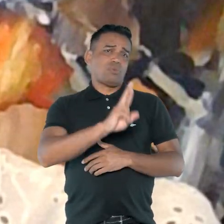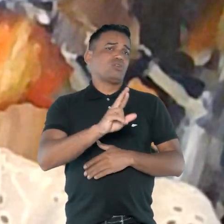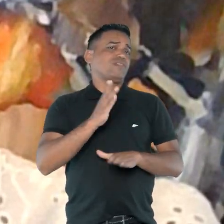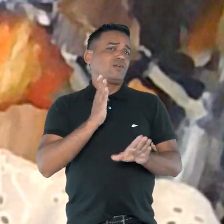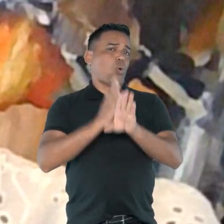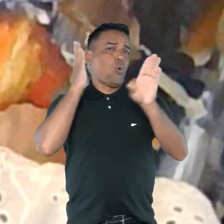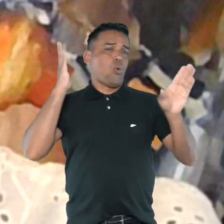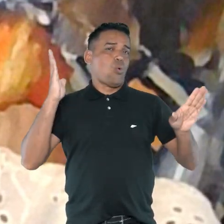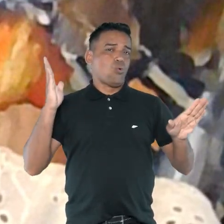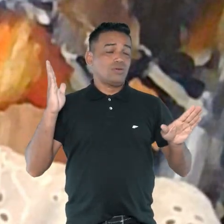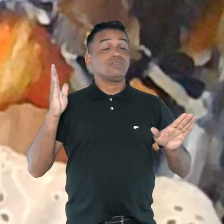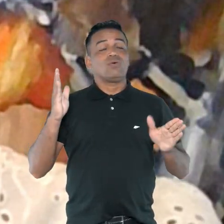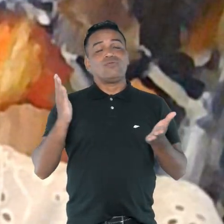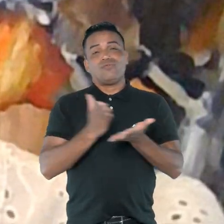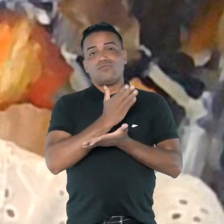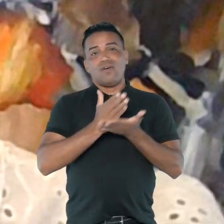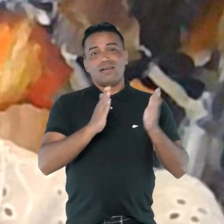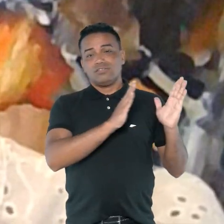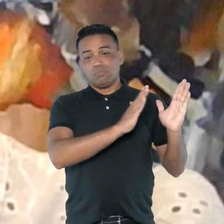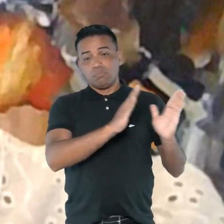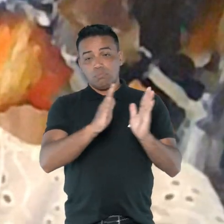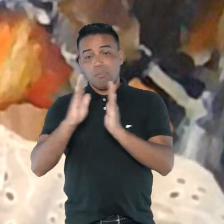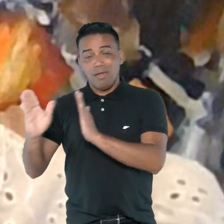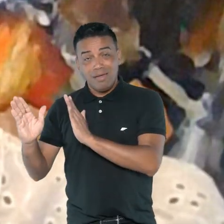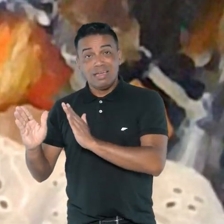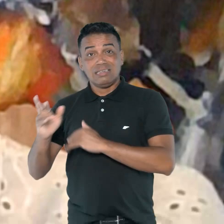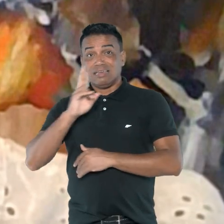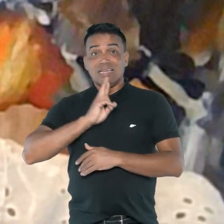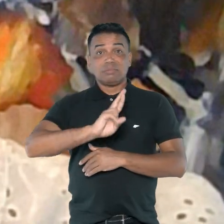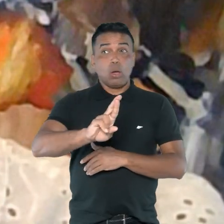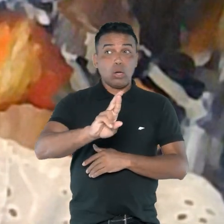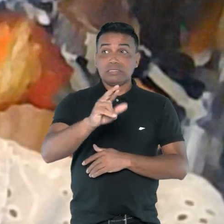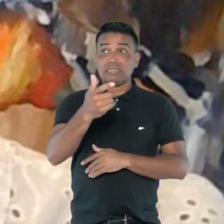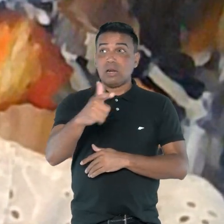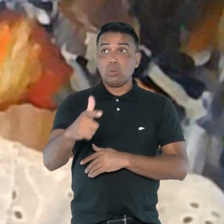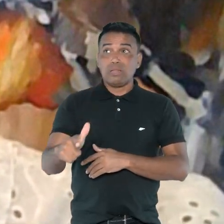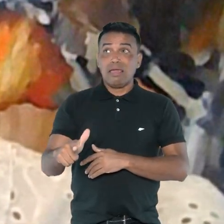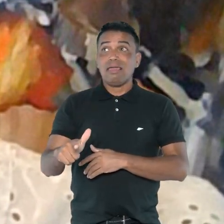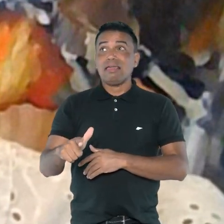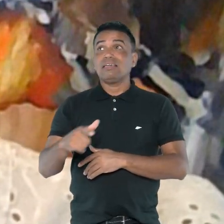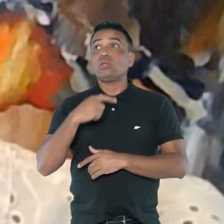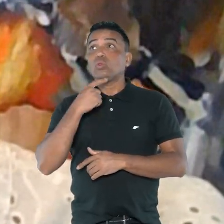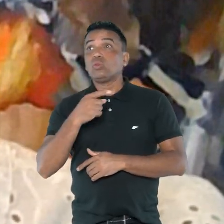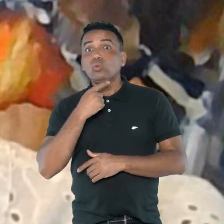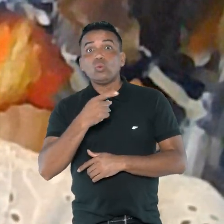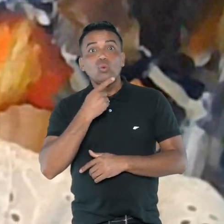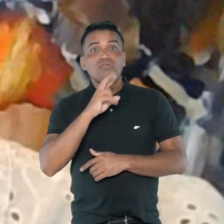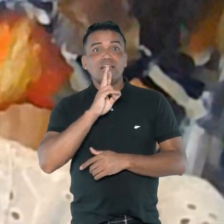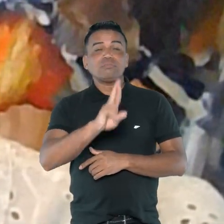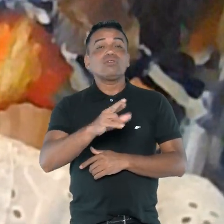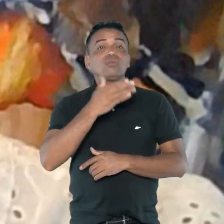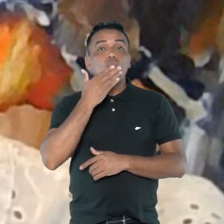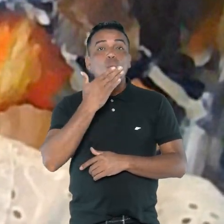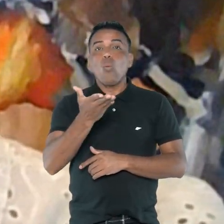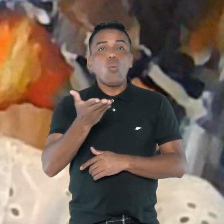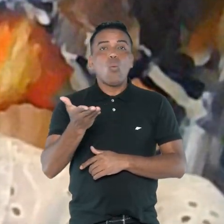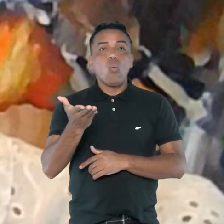tem várias passagens que eu não tenho a resposta, eu tenho dúvidas sobre a resposta, que